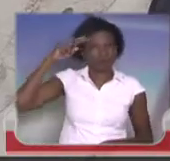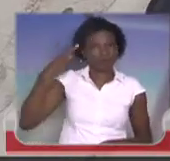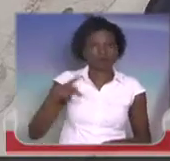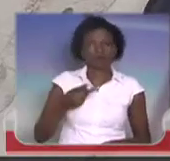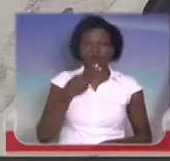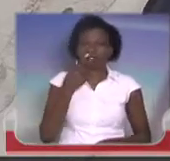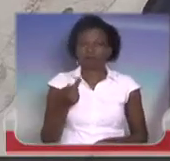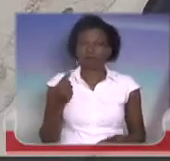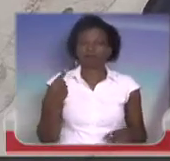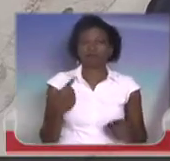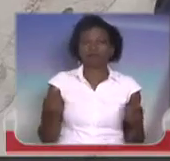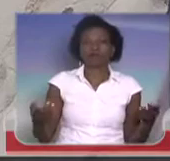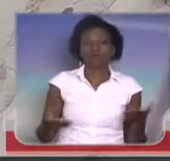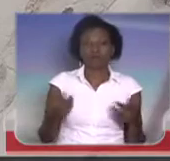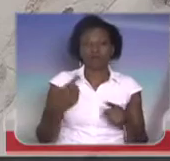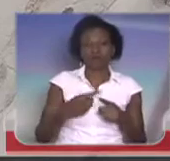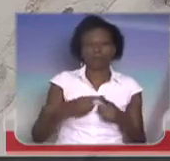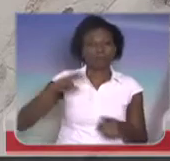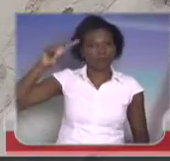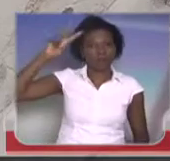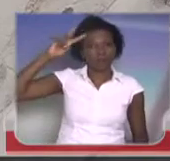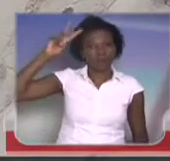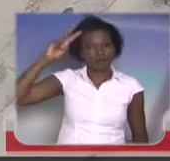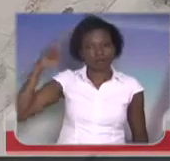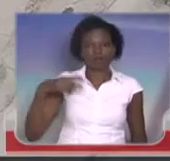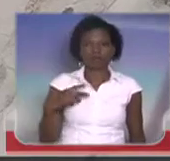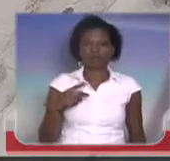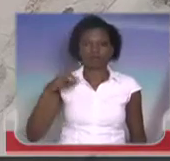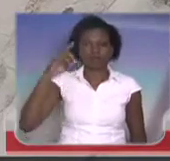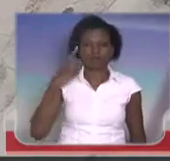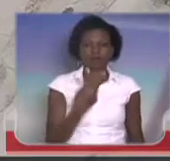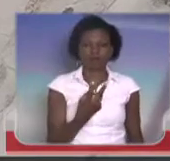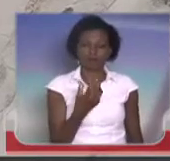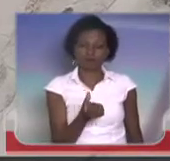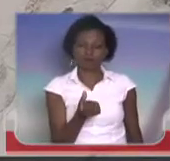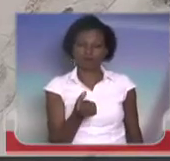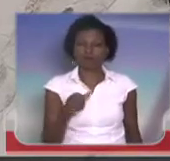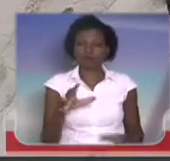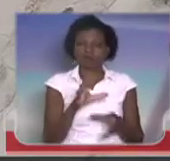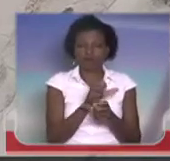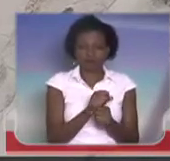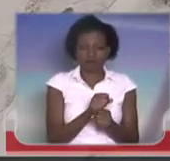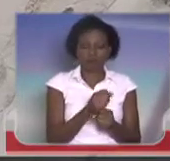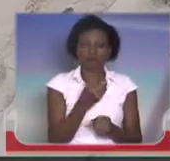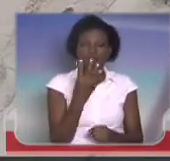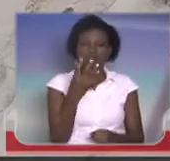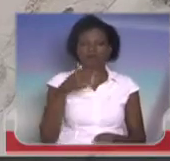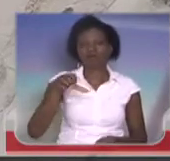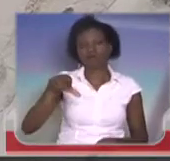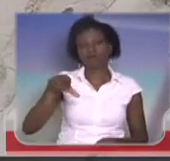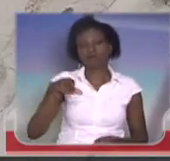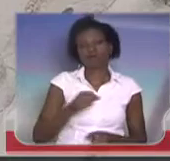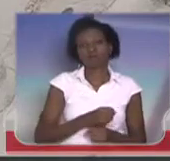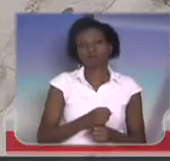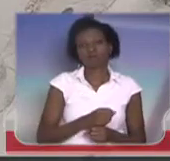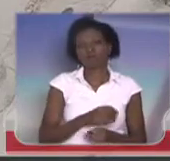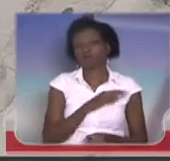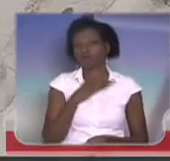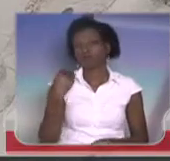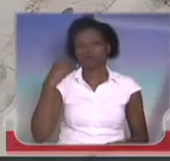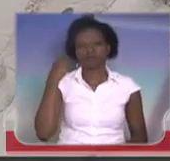se completaram, senhor presidente, 49 anos que esse rapaz foi assassinado. Ninguém lembrou disso. Ninguém lembrou